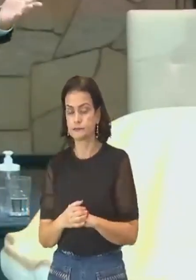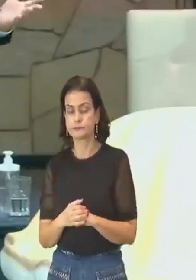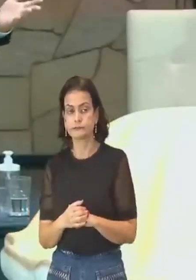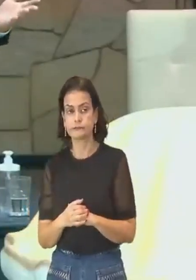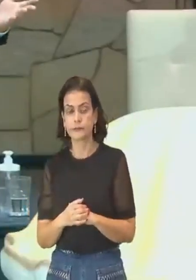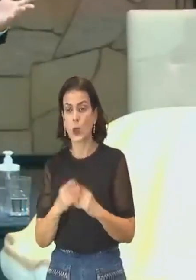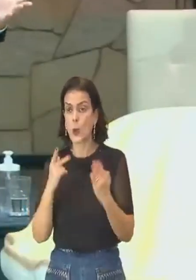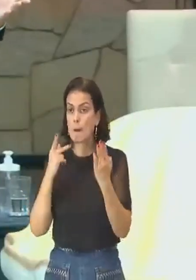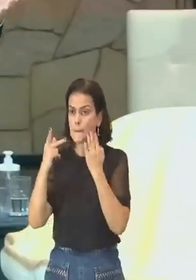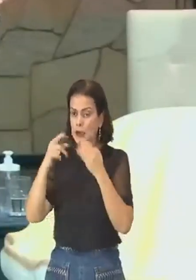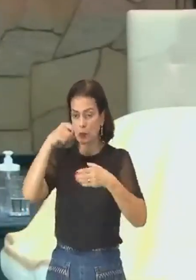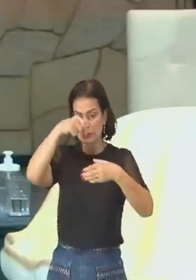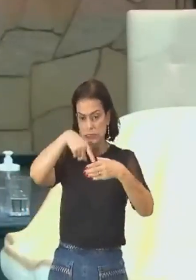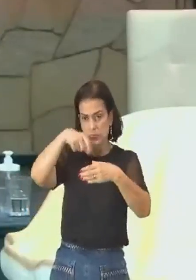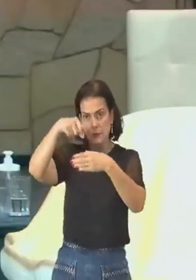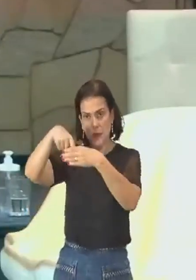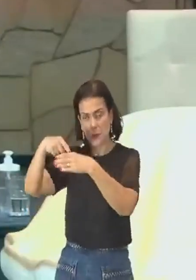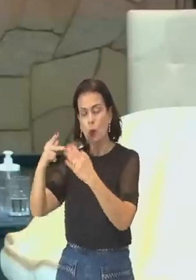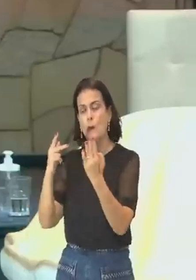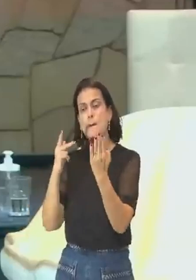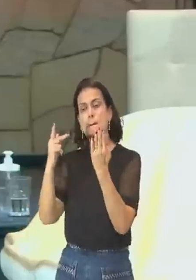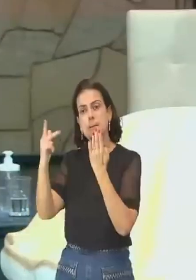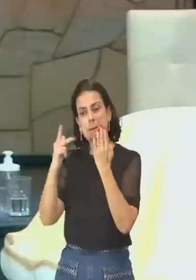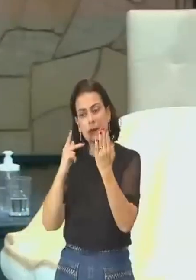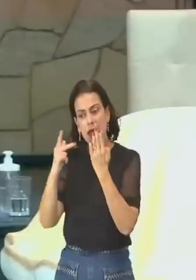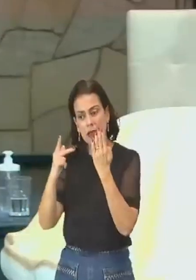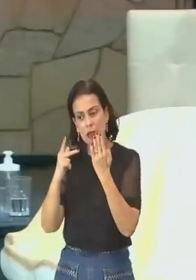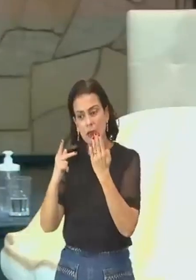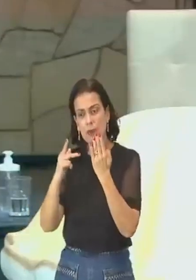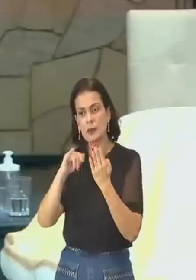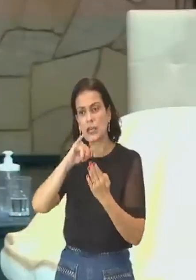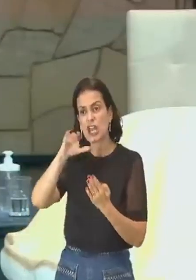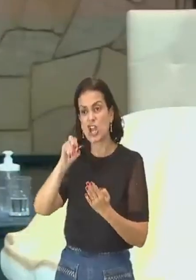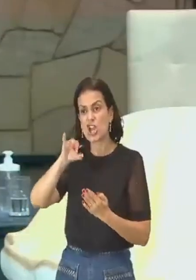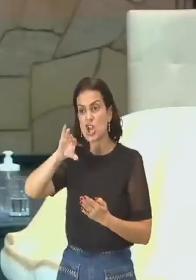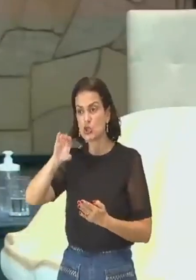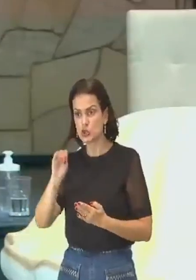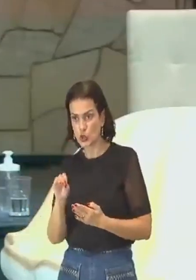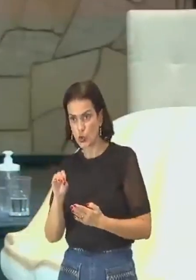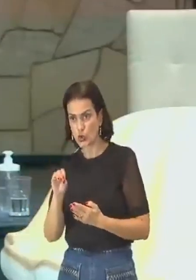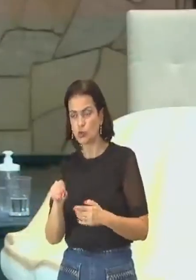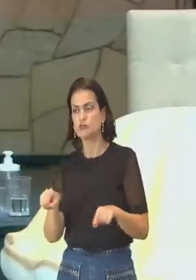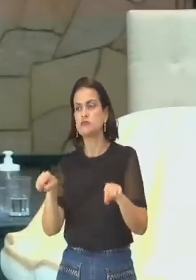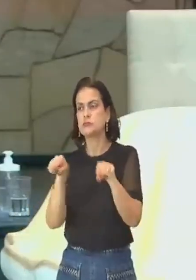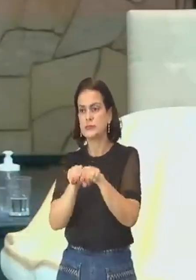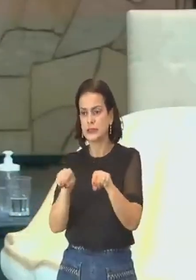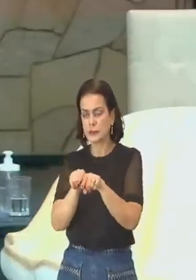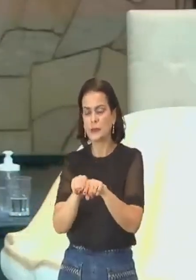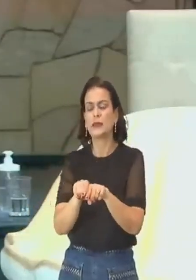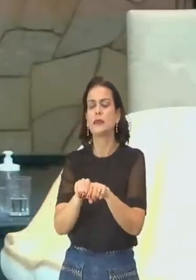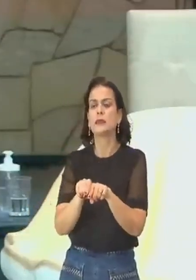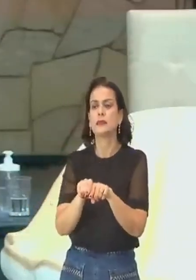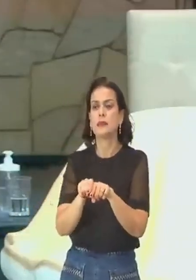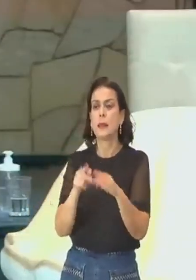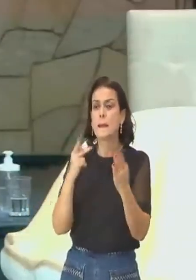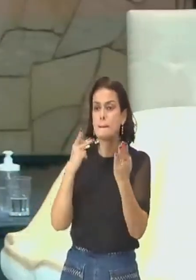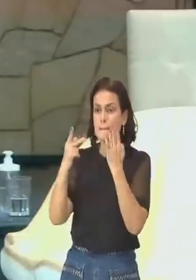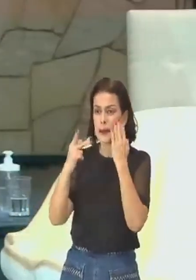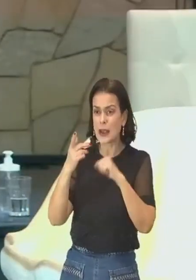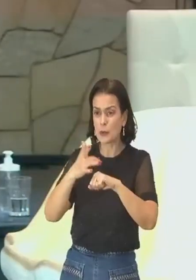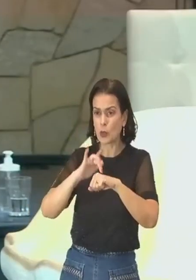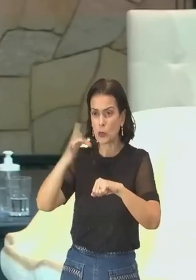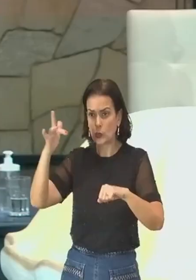parábola do semeador, passamos pela parábola do joio, do grão de mostarda, passamos pela parábola do